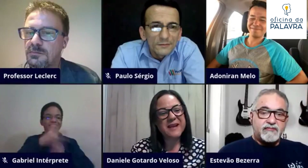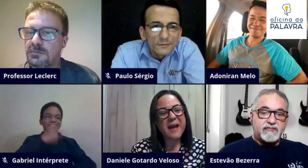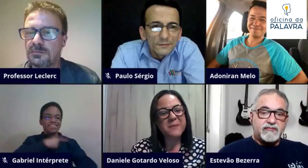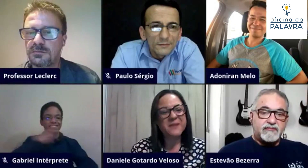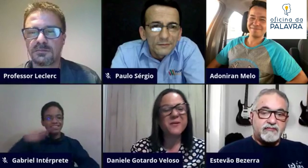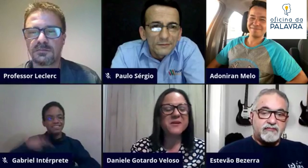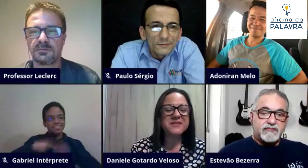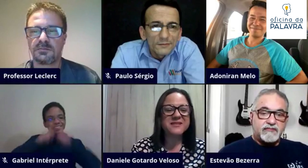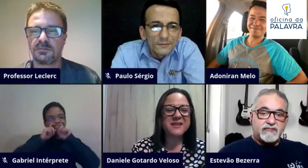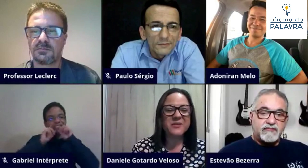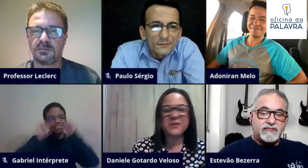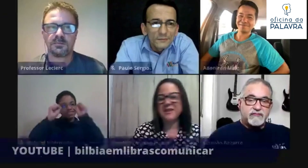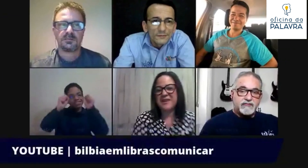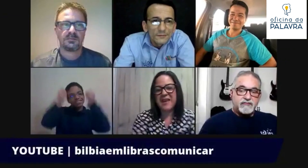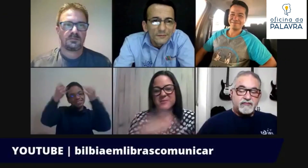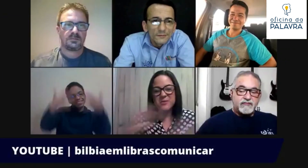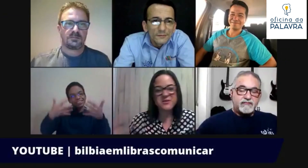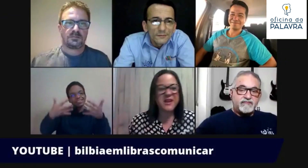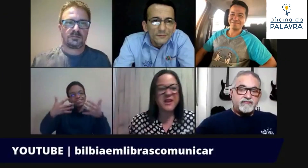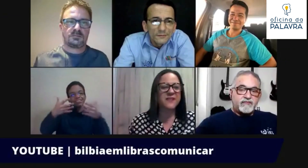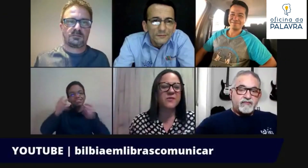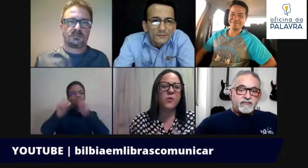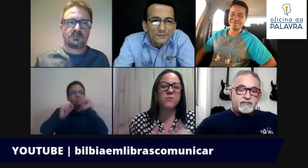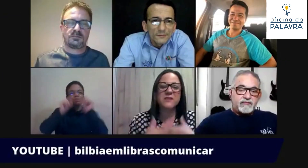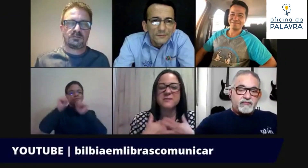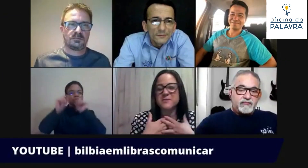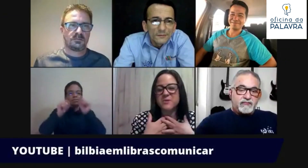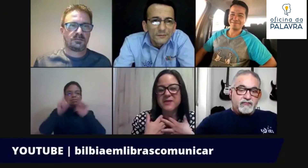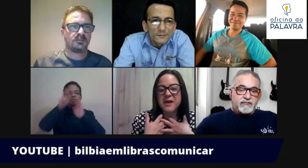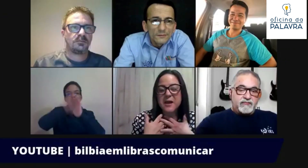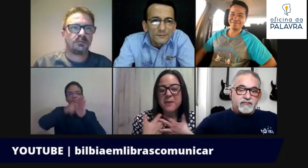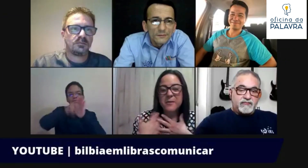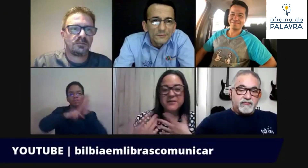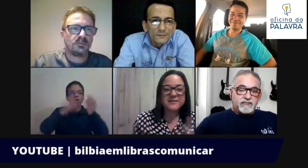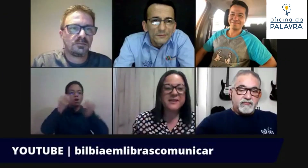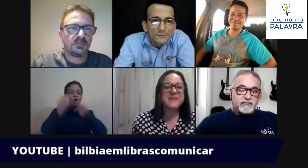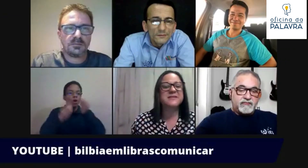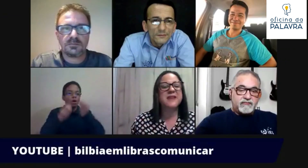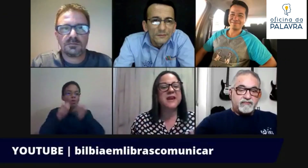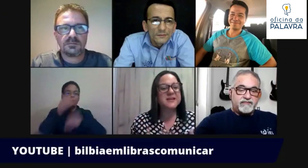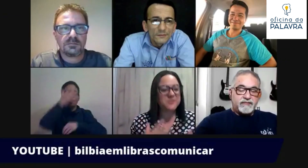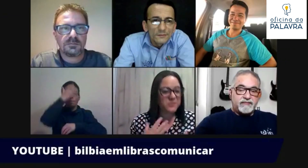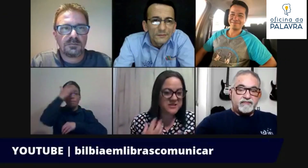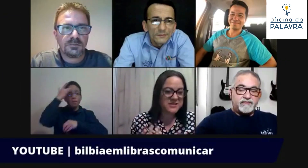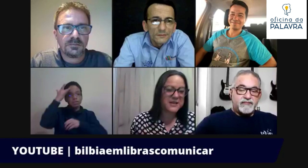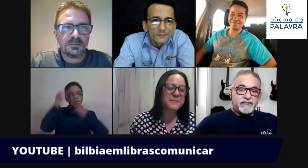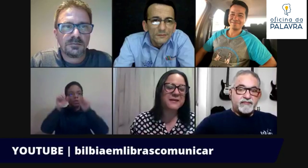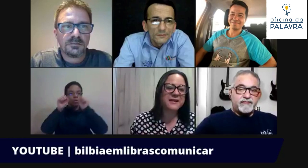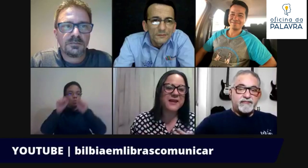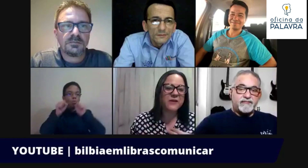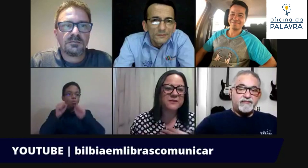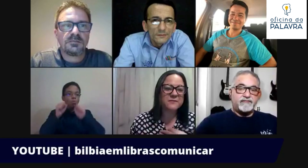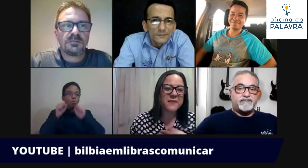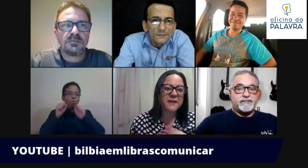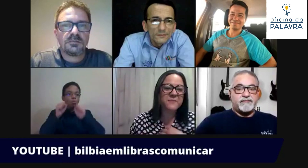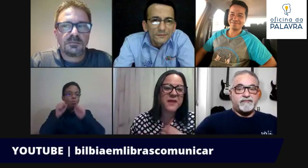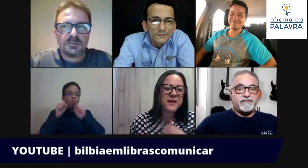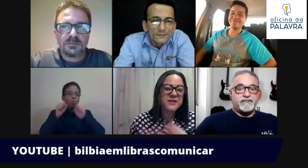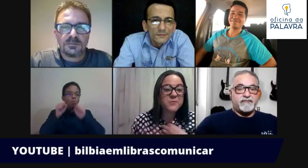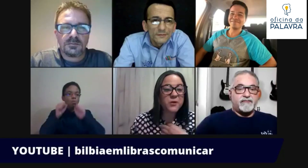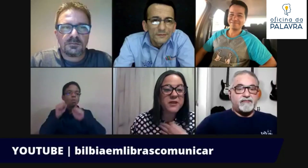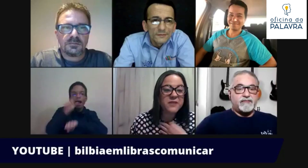pode explicar para nós, então, o que é esse projeto, como que as pessoas podem ter acesso, porque já tem material